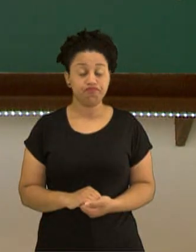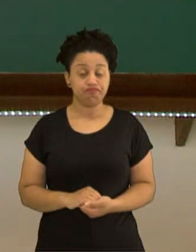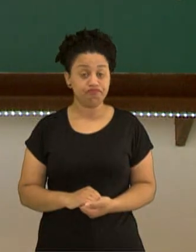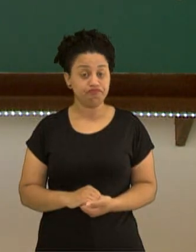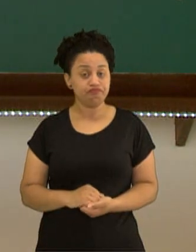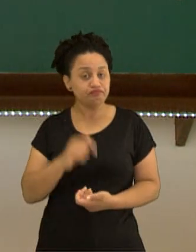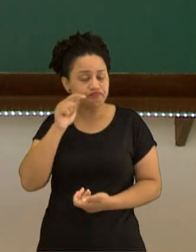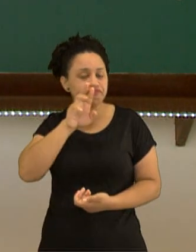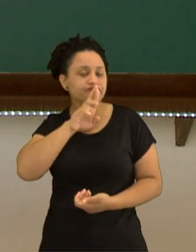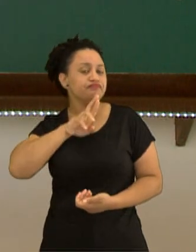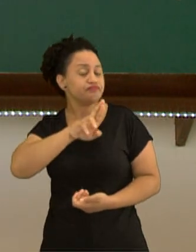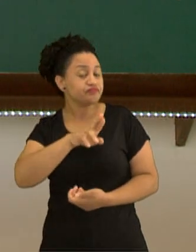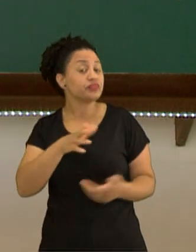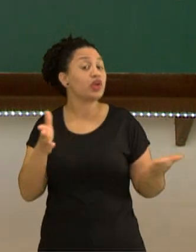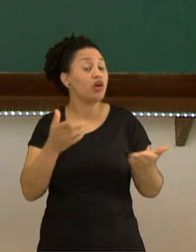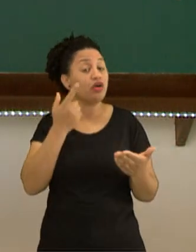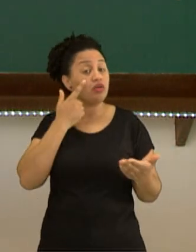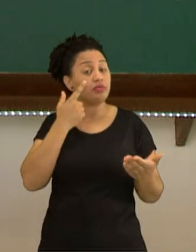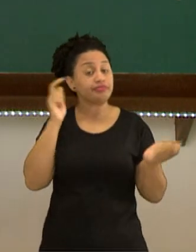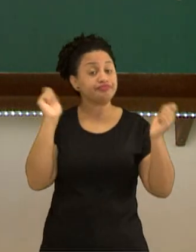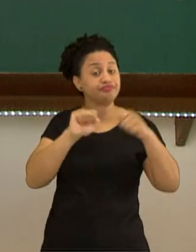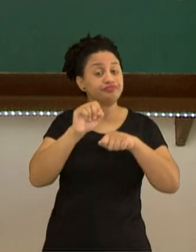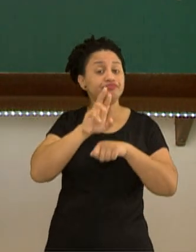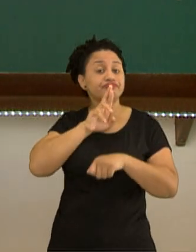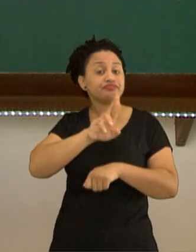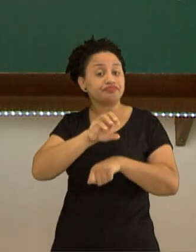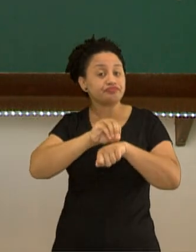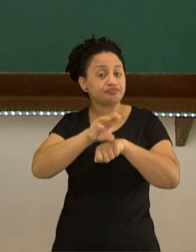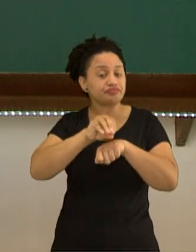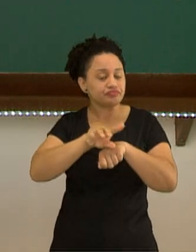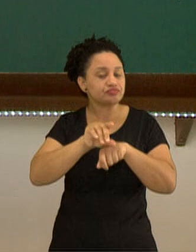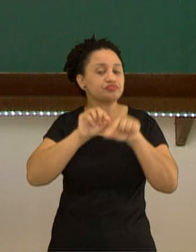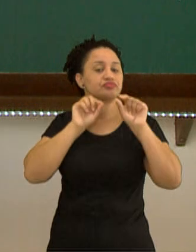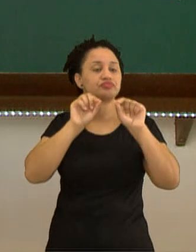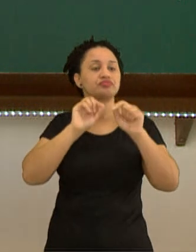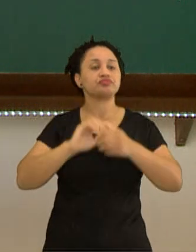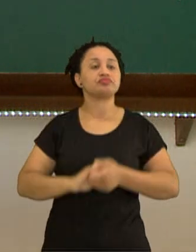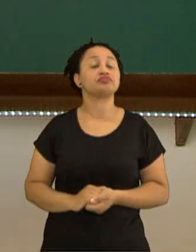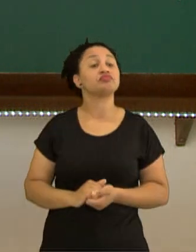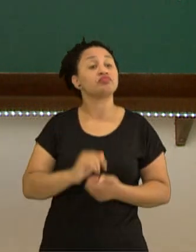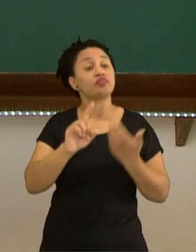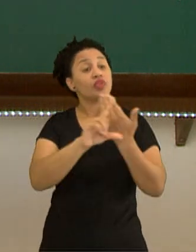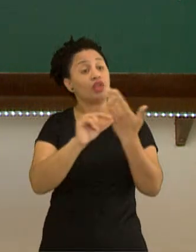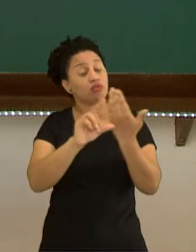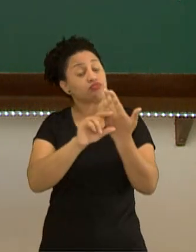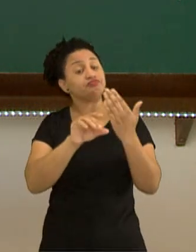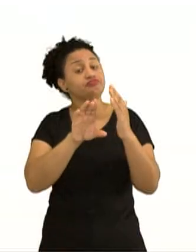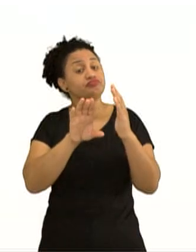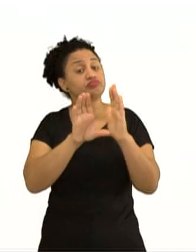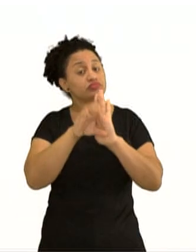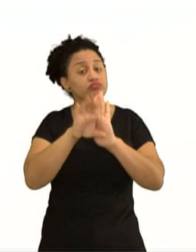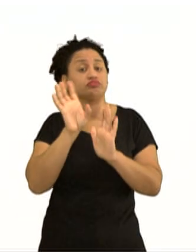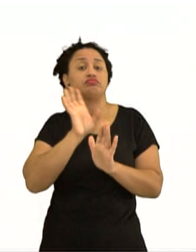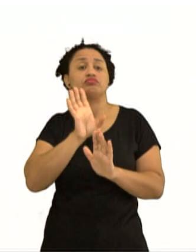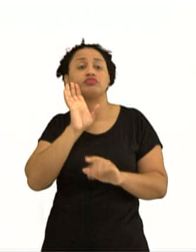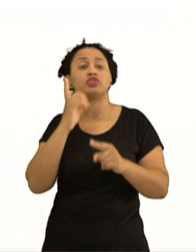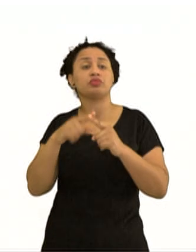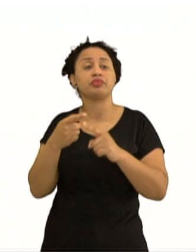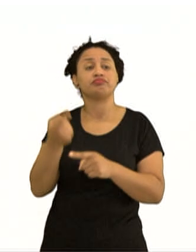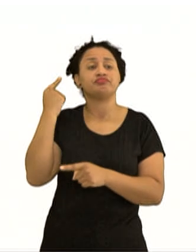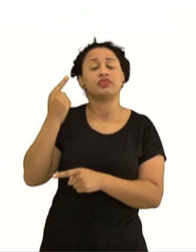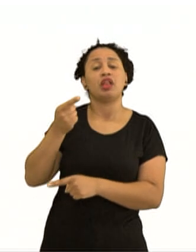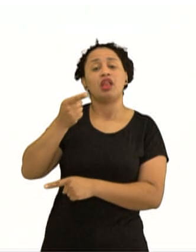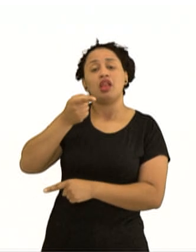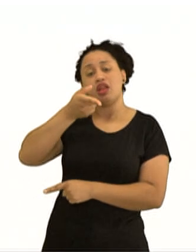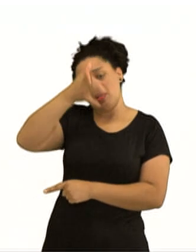Respondeu? Então confira a possibilidade. Para a autora, o conceito é divertido, pois, mesmo Roma Antiga tinha um